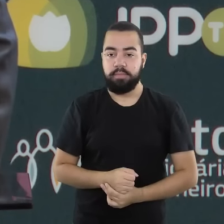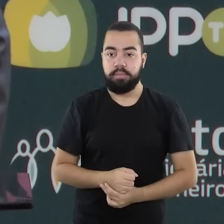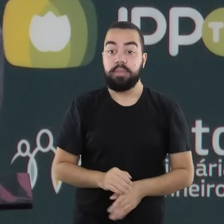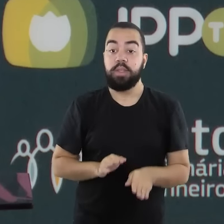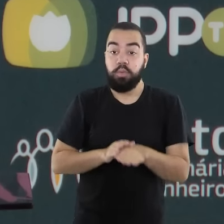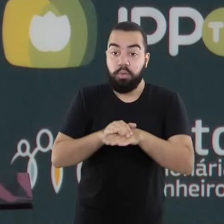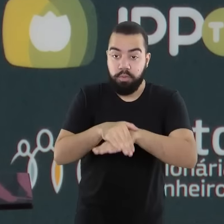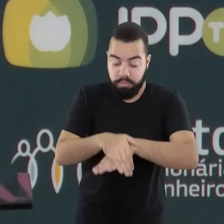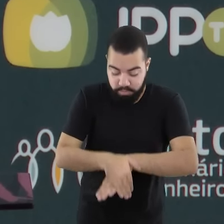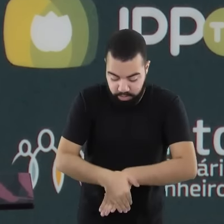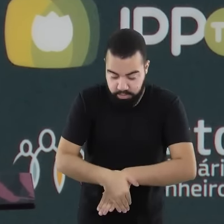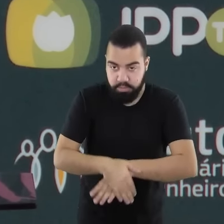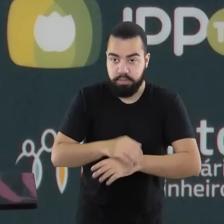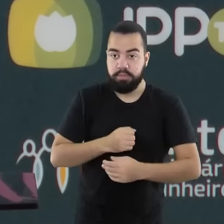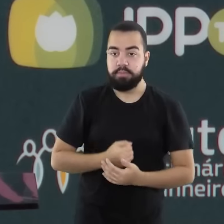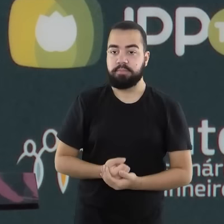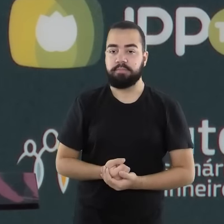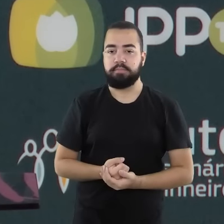humildade.